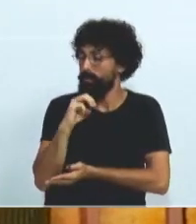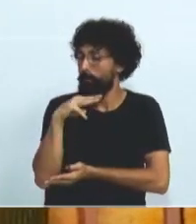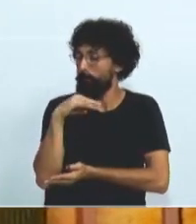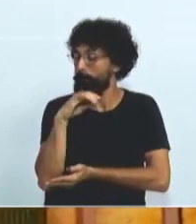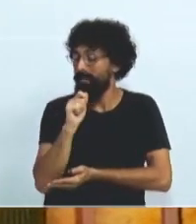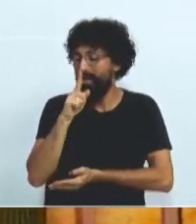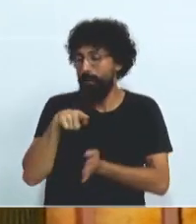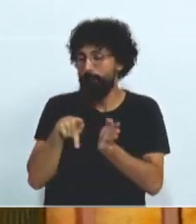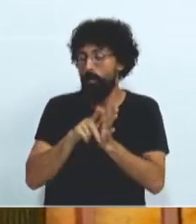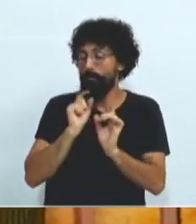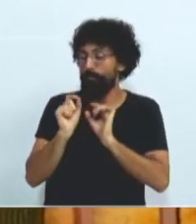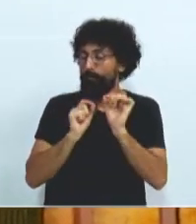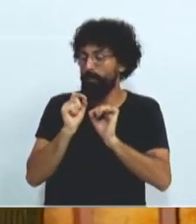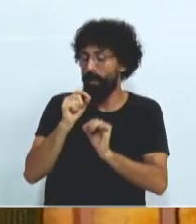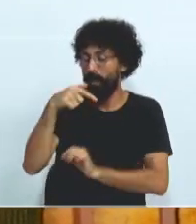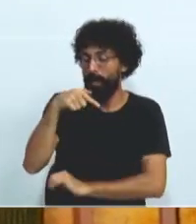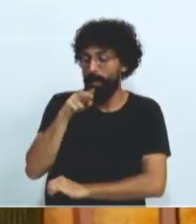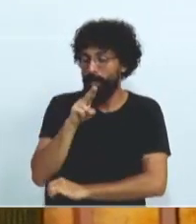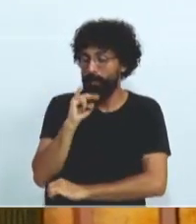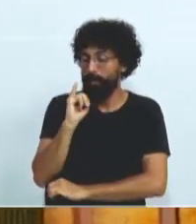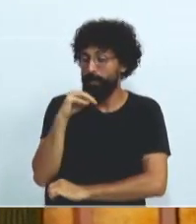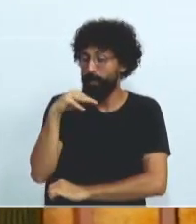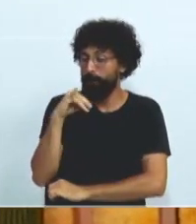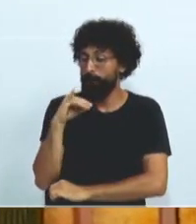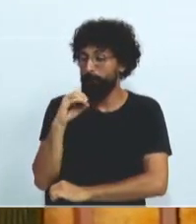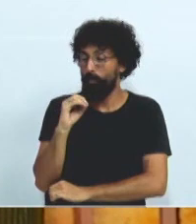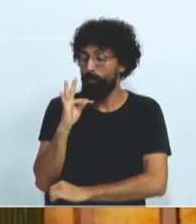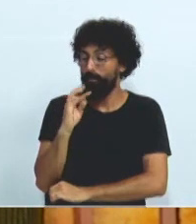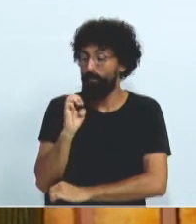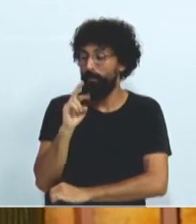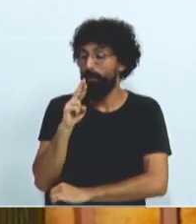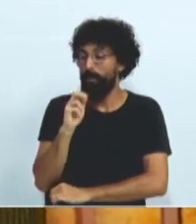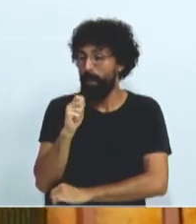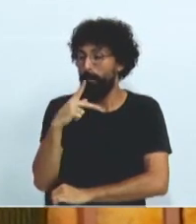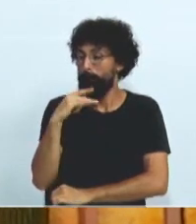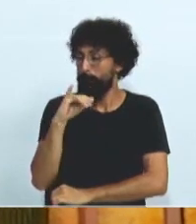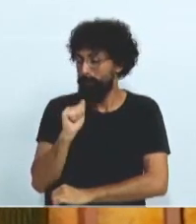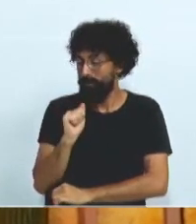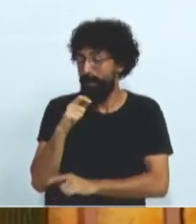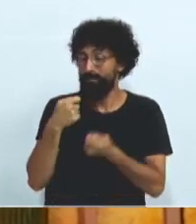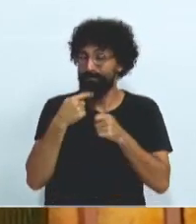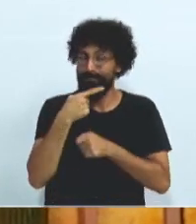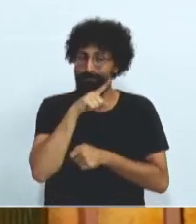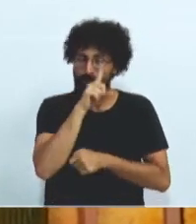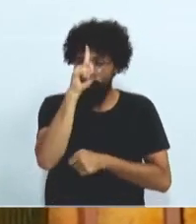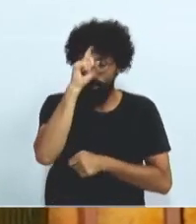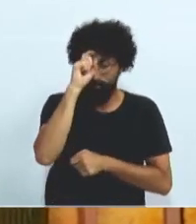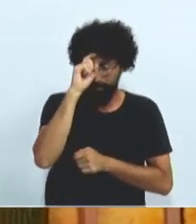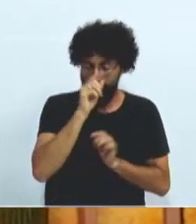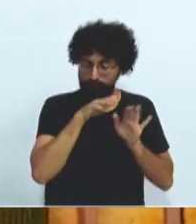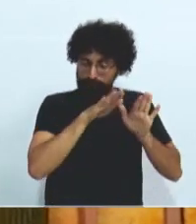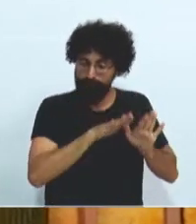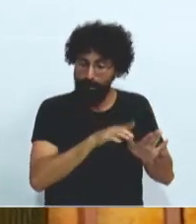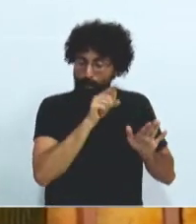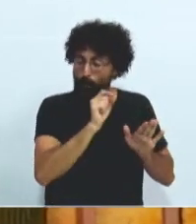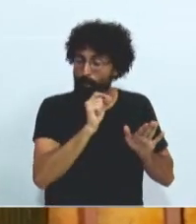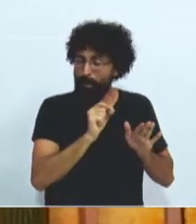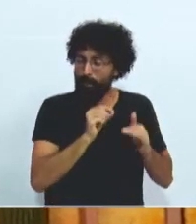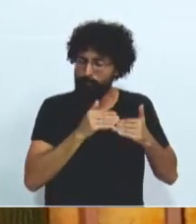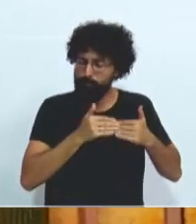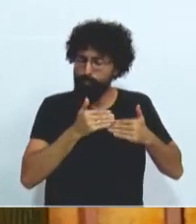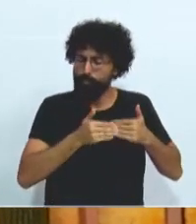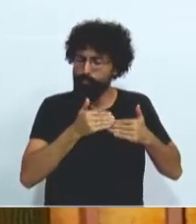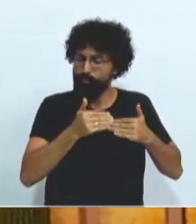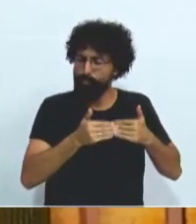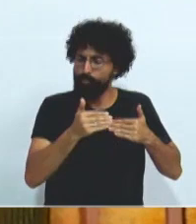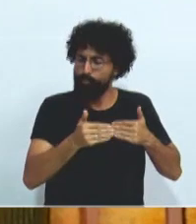Então, muitas vezes o paciente fica internado por um longo período e usa quimioterapia na veia, né? Para que ocorra a